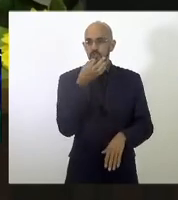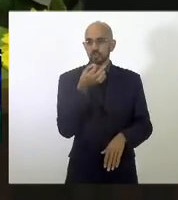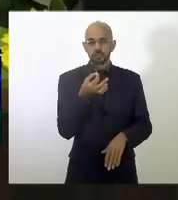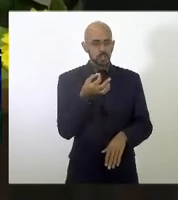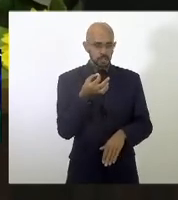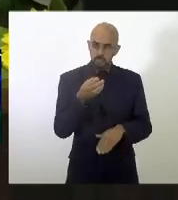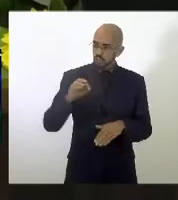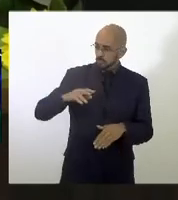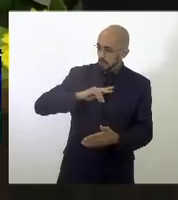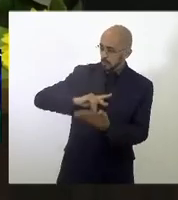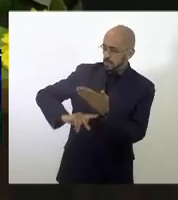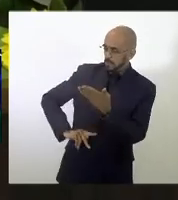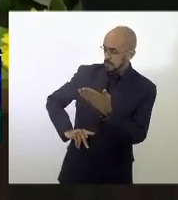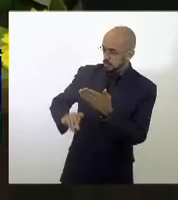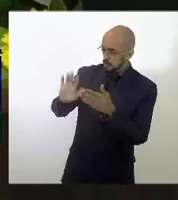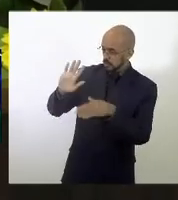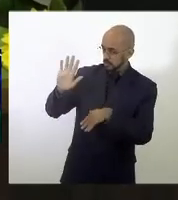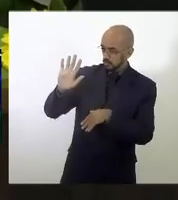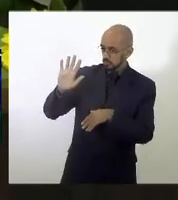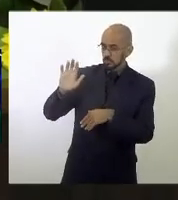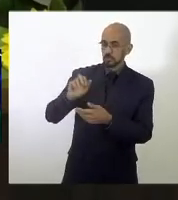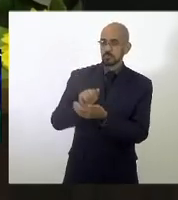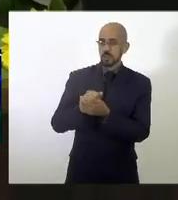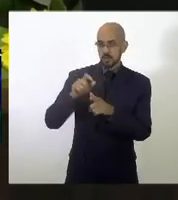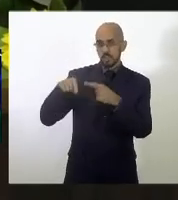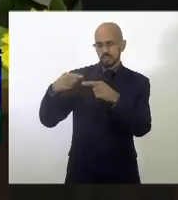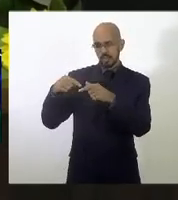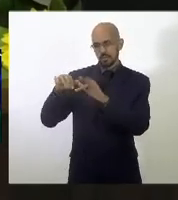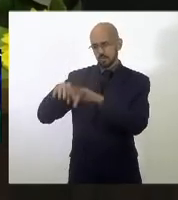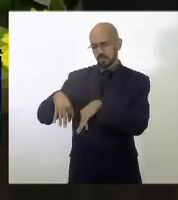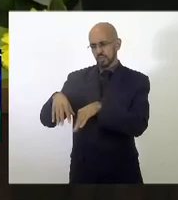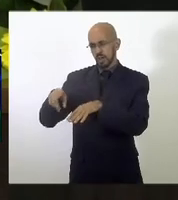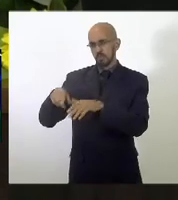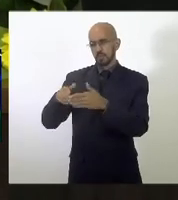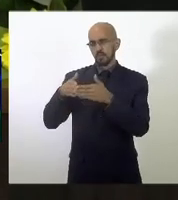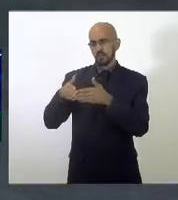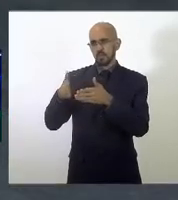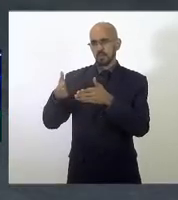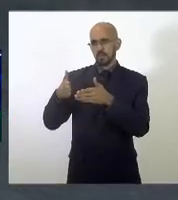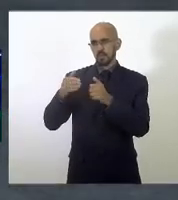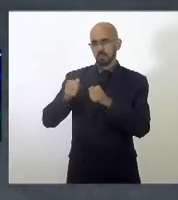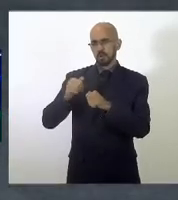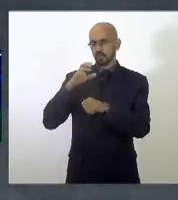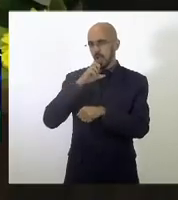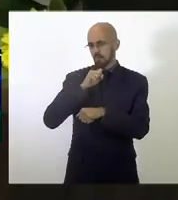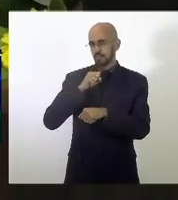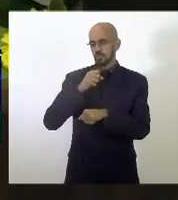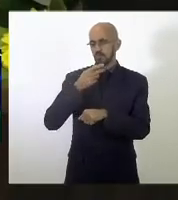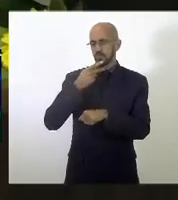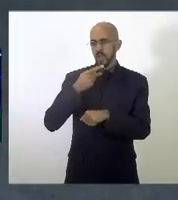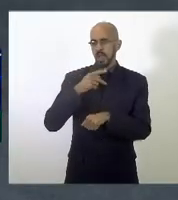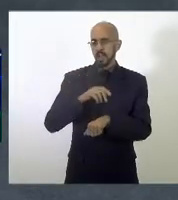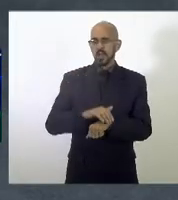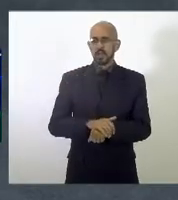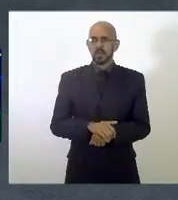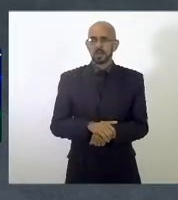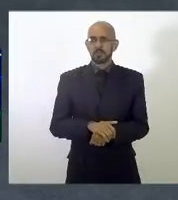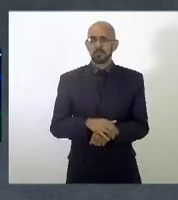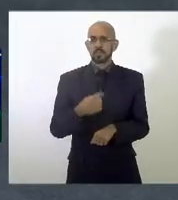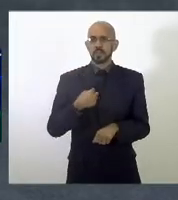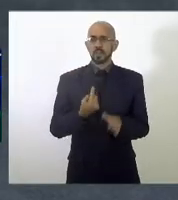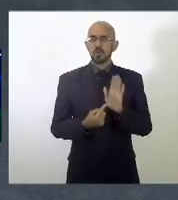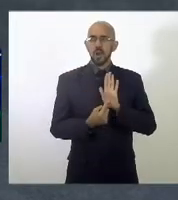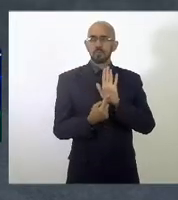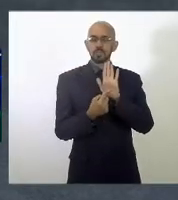Para? Justificar o voto. No final da pauta, por favor. Posso falar rapidinho então sobre o projeto? Pode. Presidente, eu apresentei